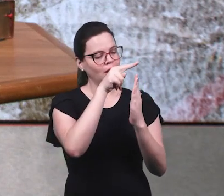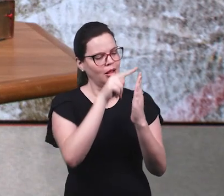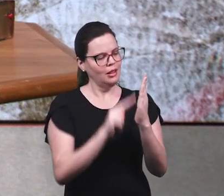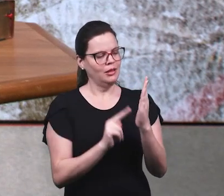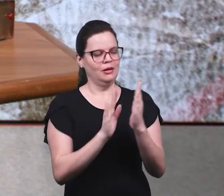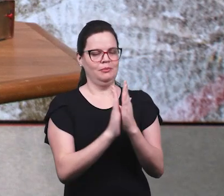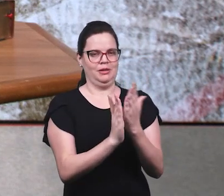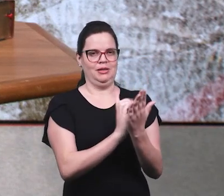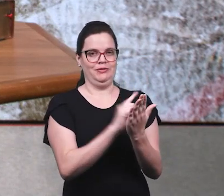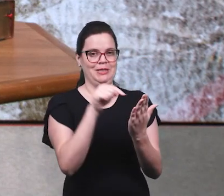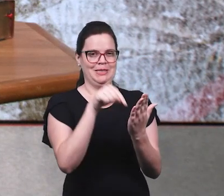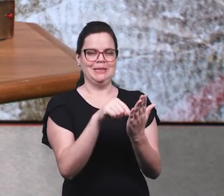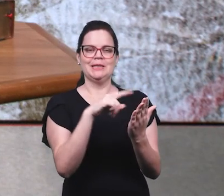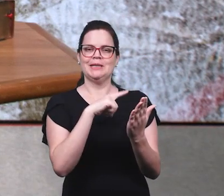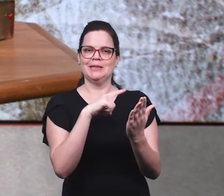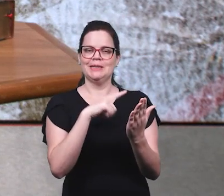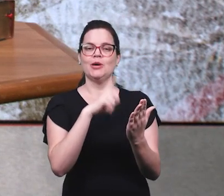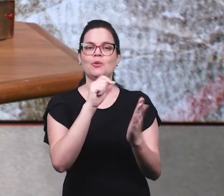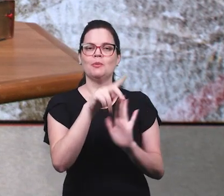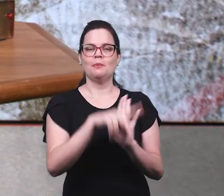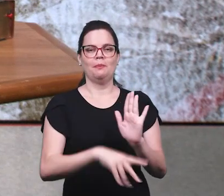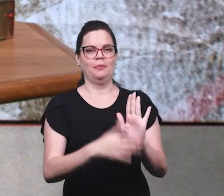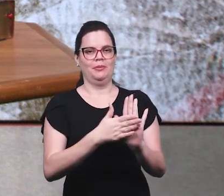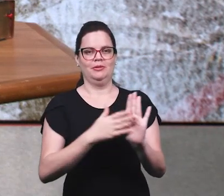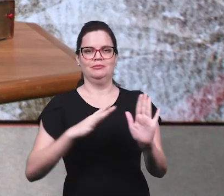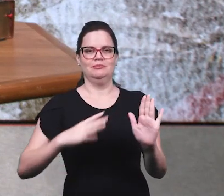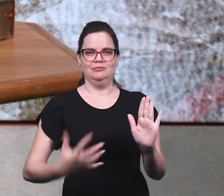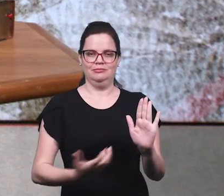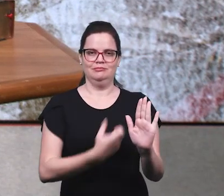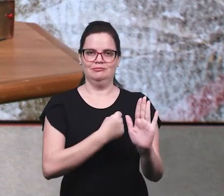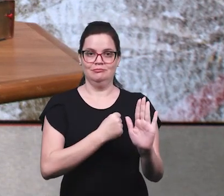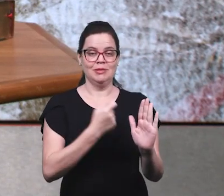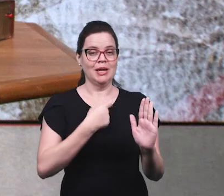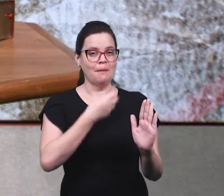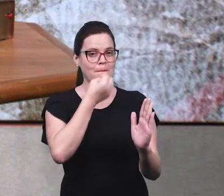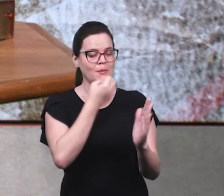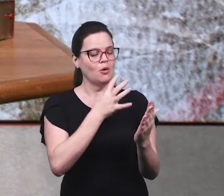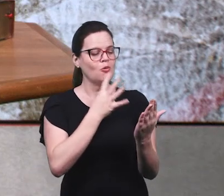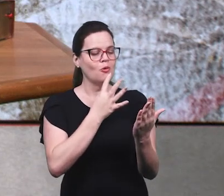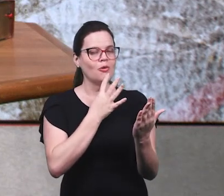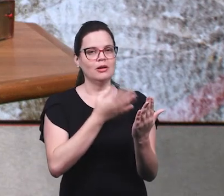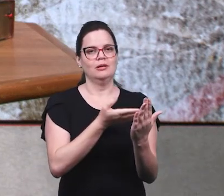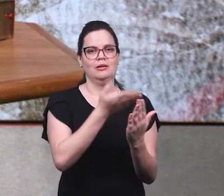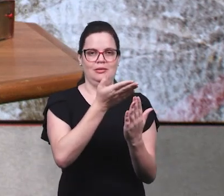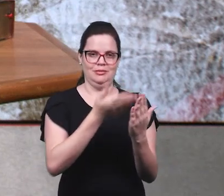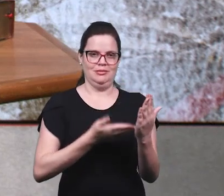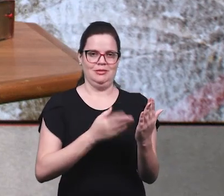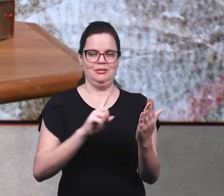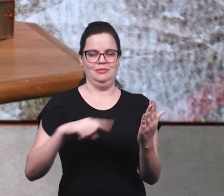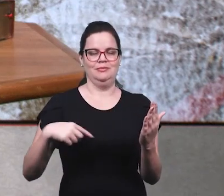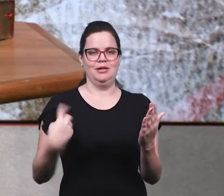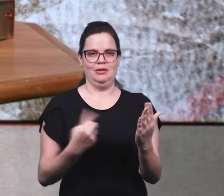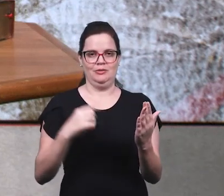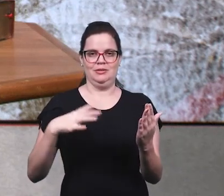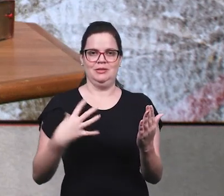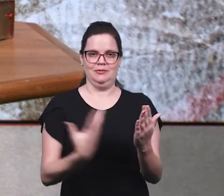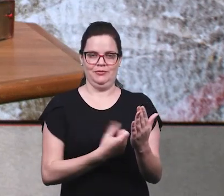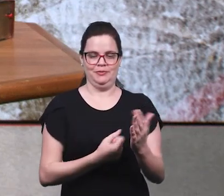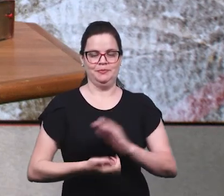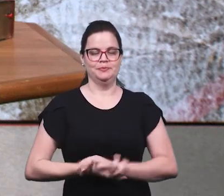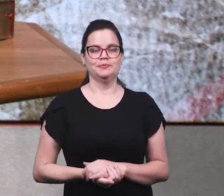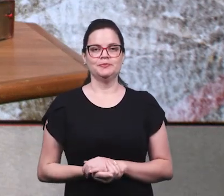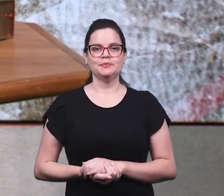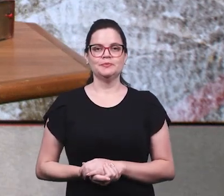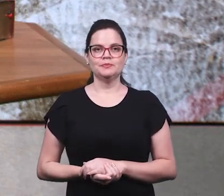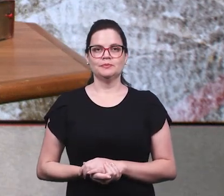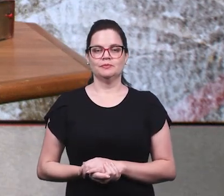aquilo que o Senhor deixou registrado na sua Palavra para a nossa vida. É o projeto eterno de Deus para a nossa salvação. Nós